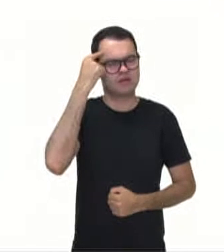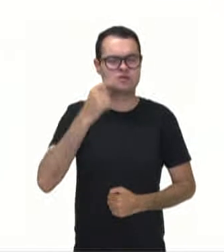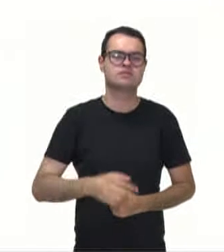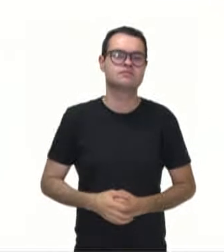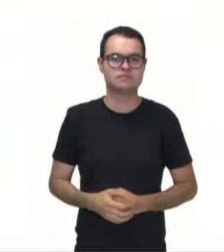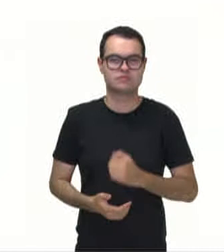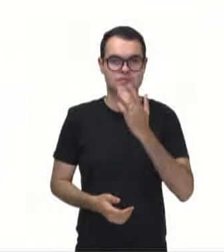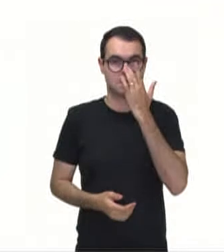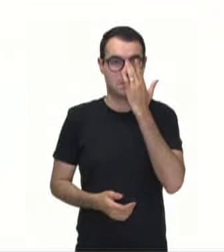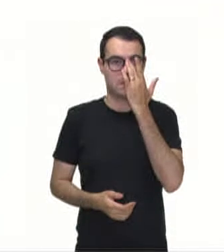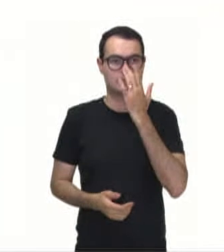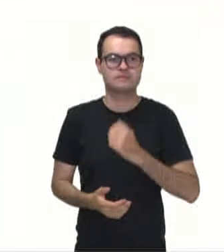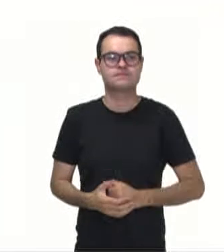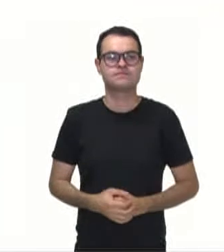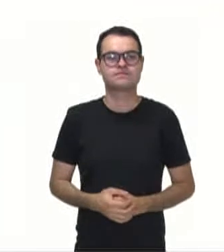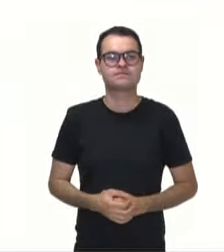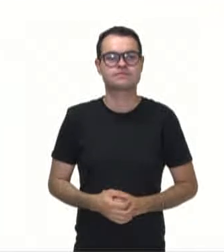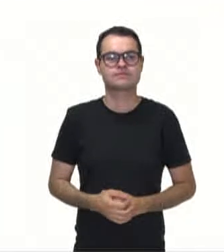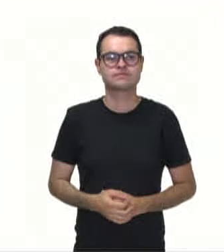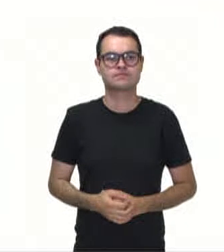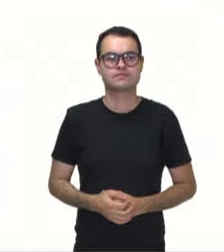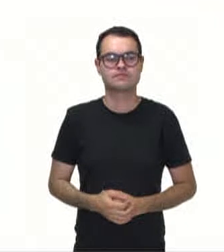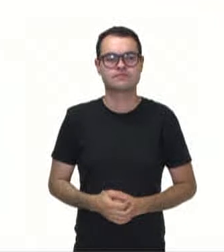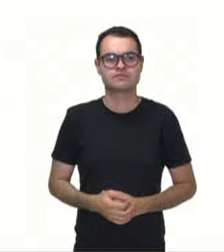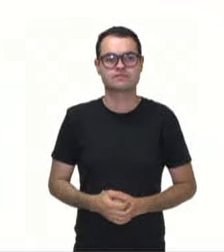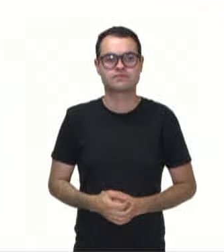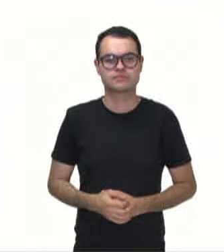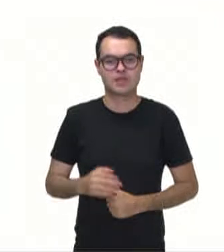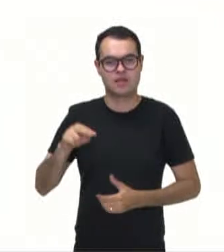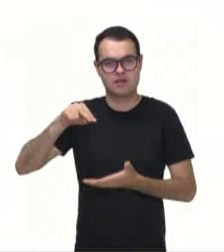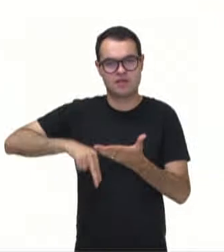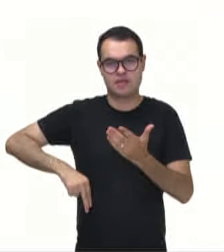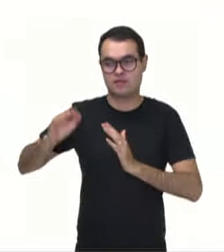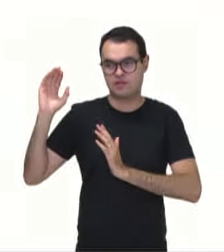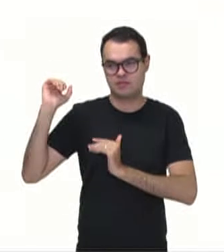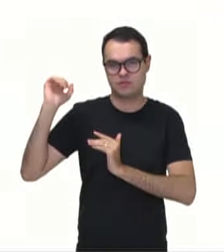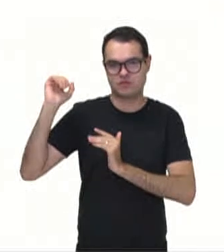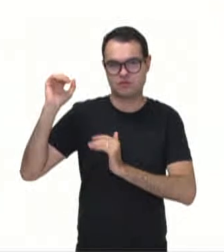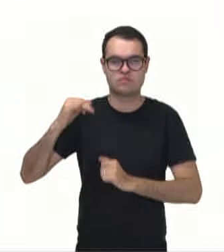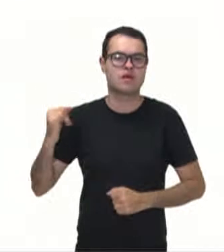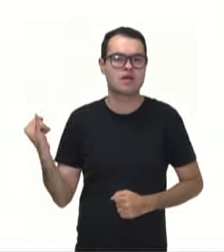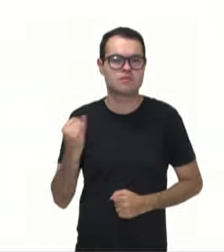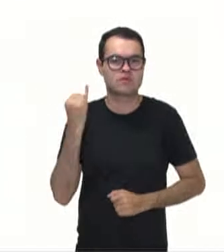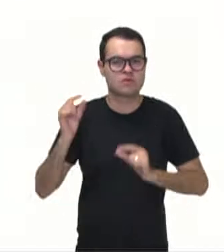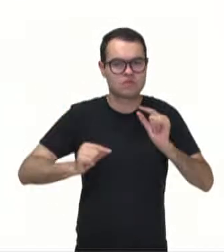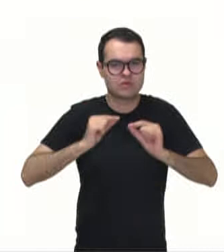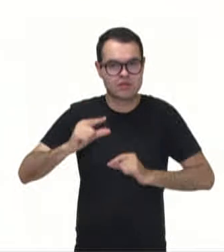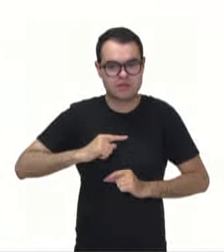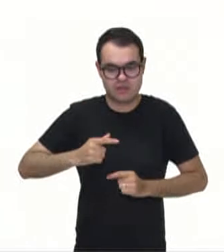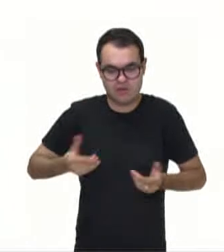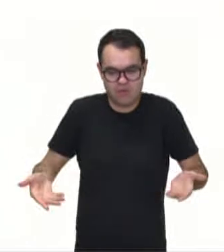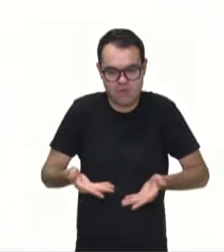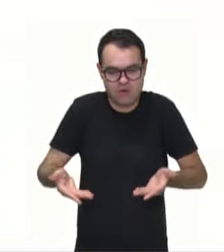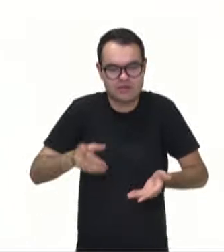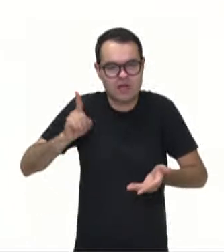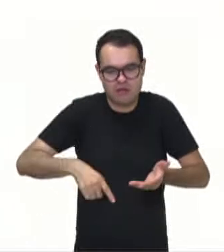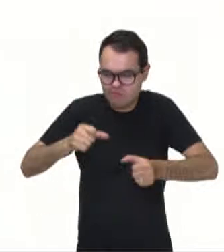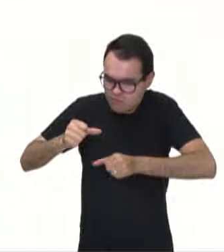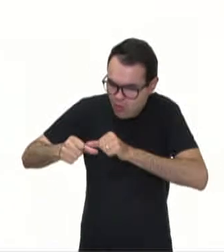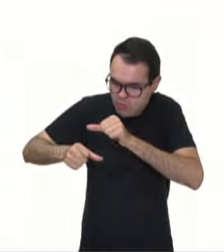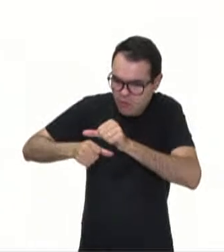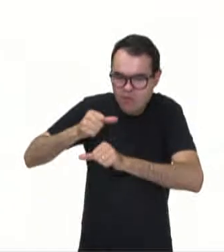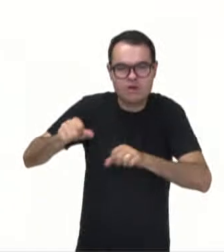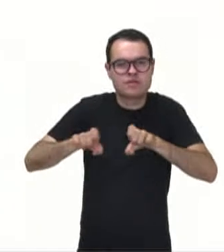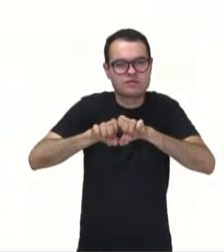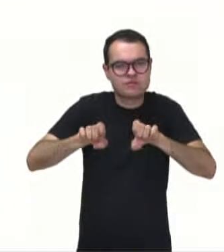Sin embargo, é importante señalar que, si bien los medios se han modernizado, la estructura de